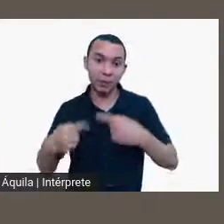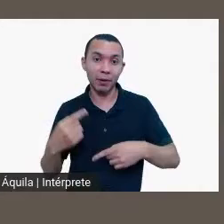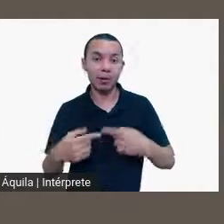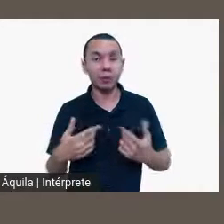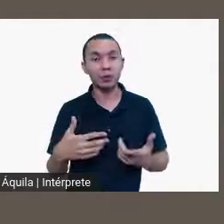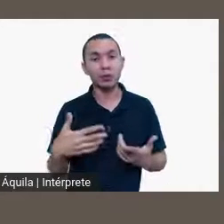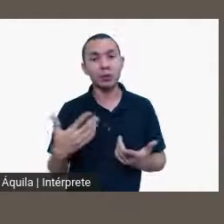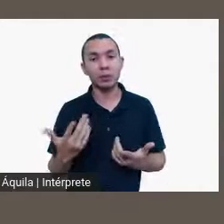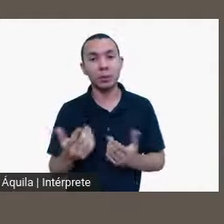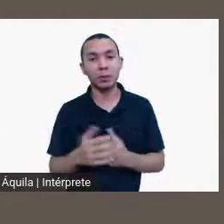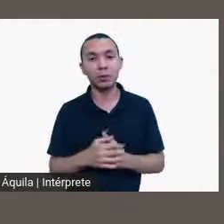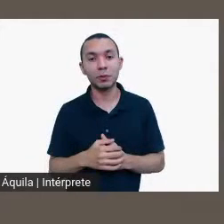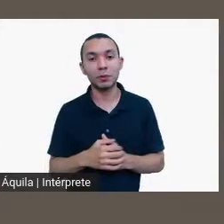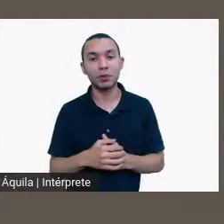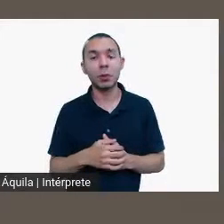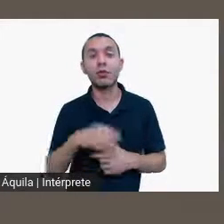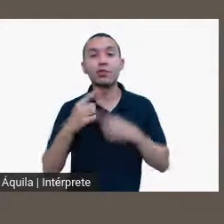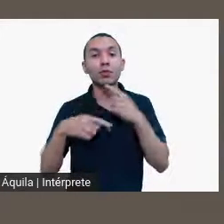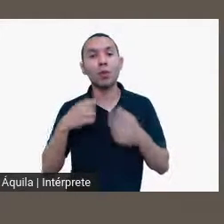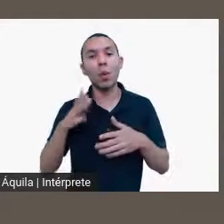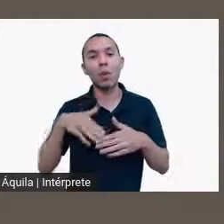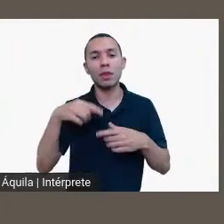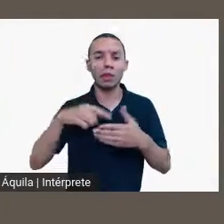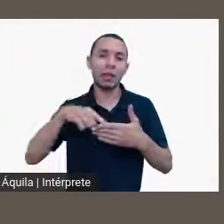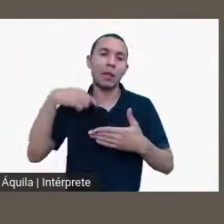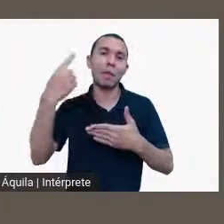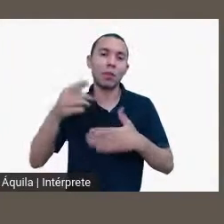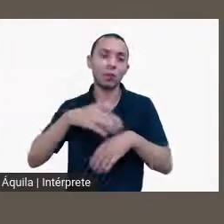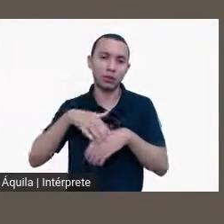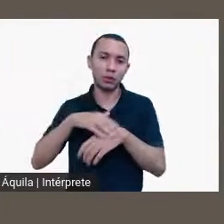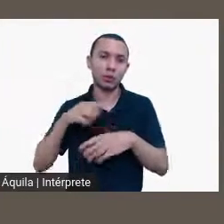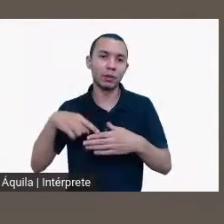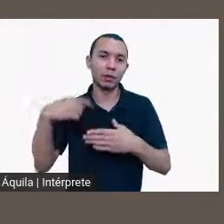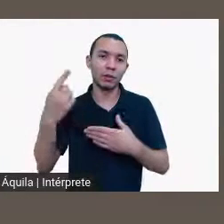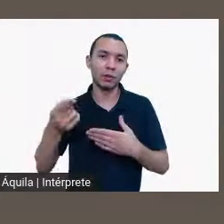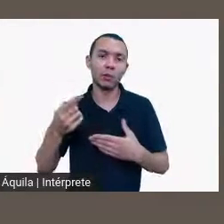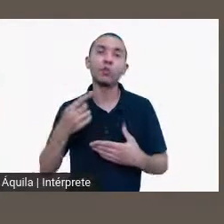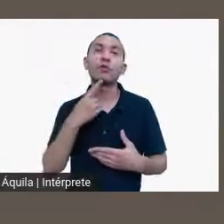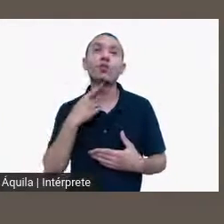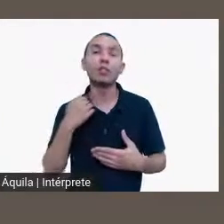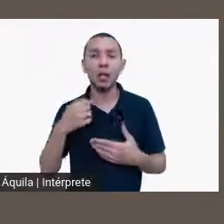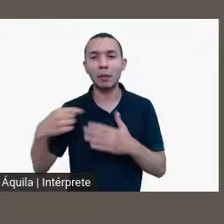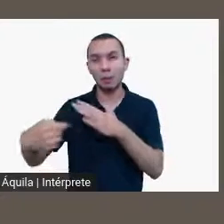mesmo daquele espaço, da conversa, a gente estou à disposição.